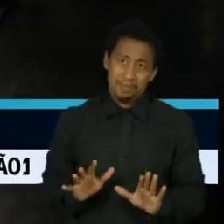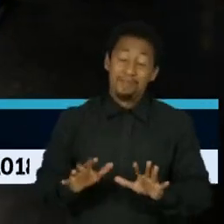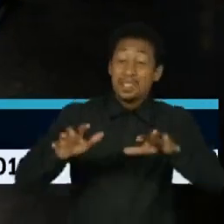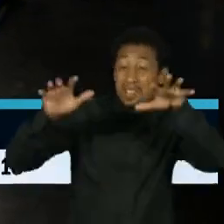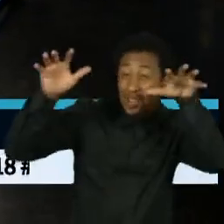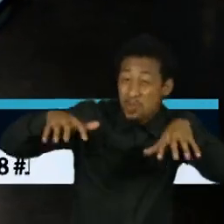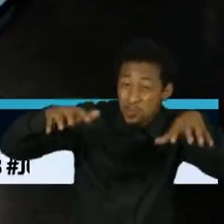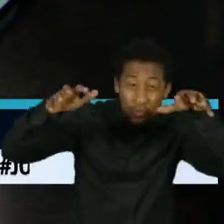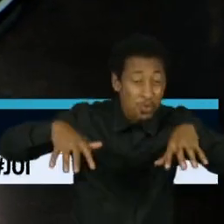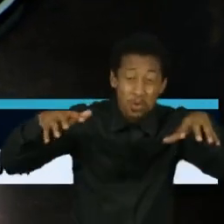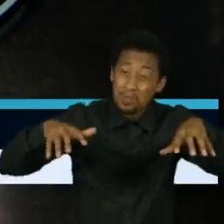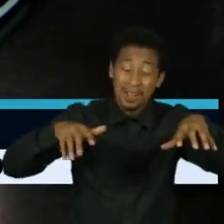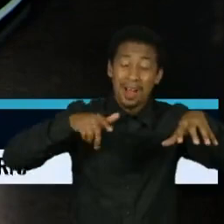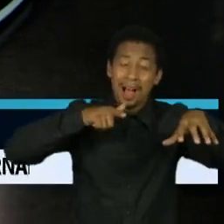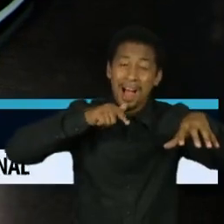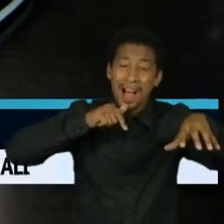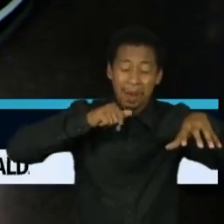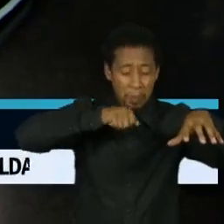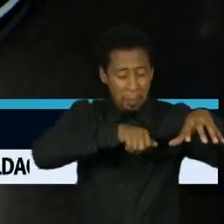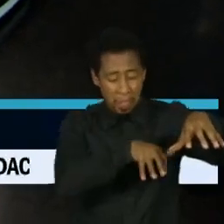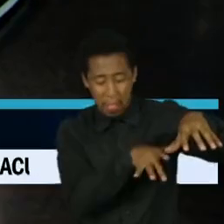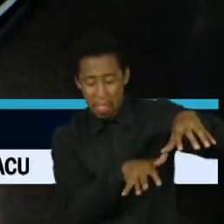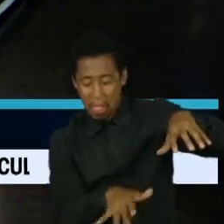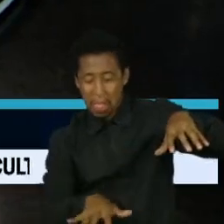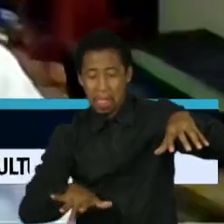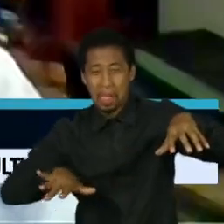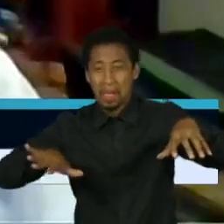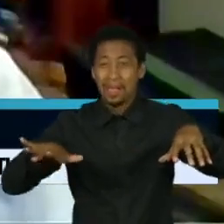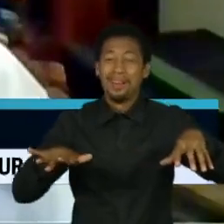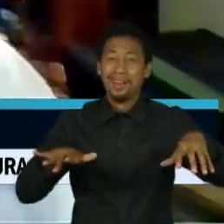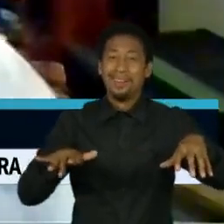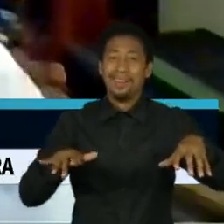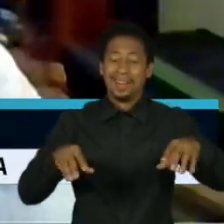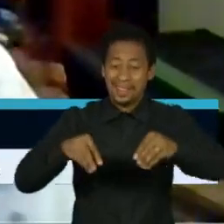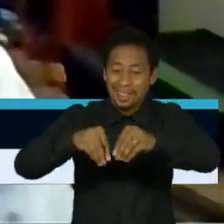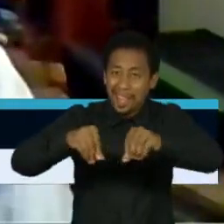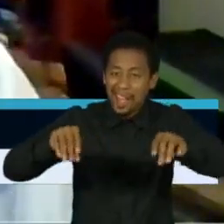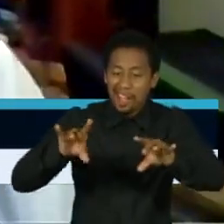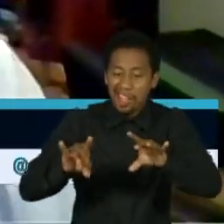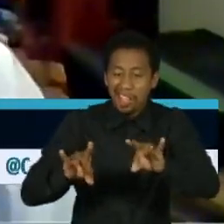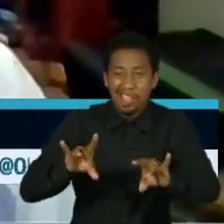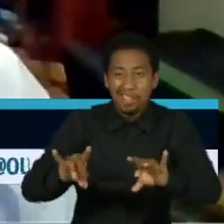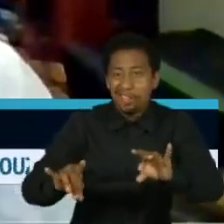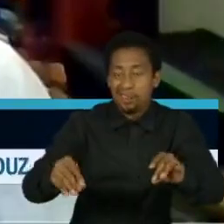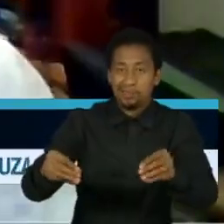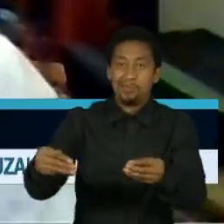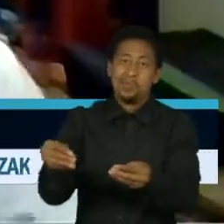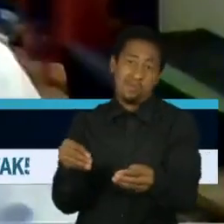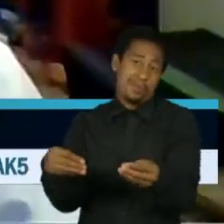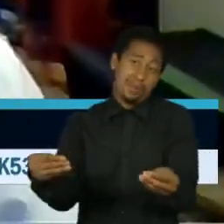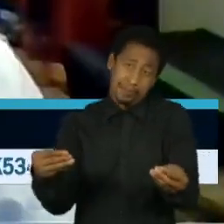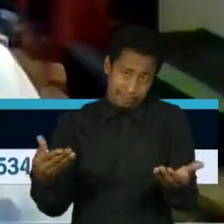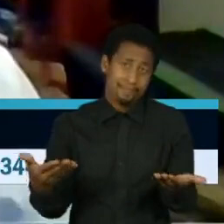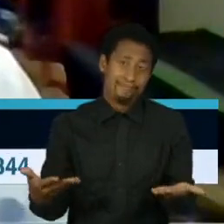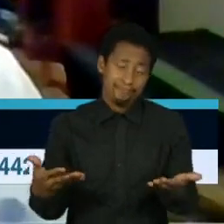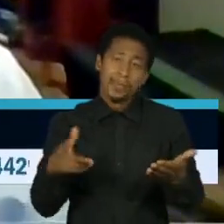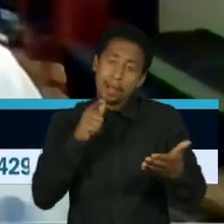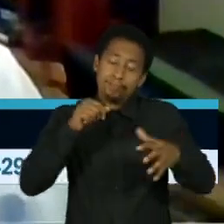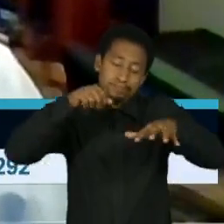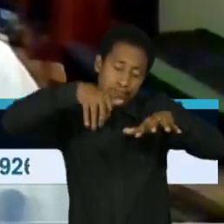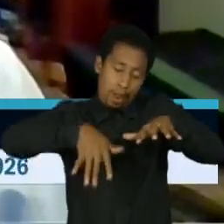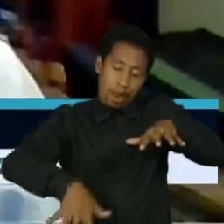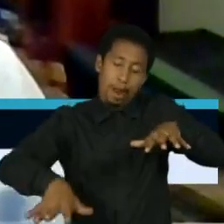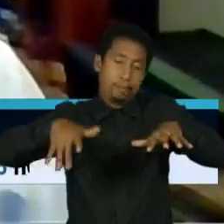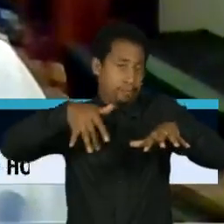do interceptor, porque as infiltrações que acontecem na rede, elas chegam no interceptor. É a infiltração no próprio